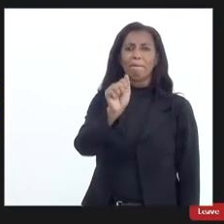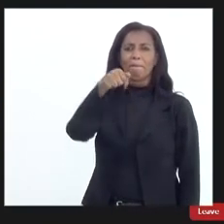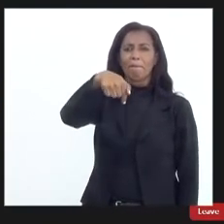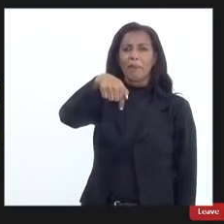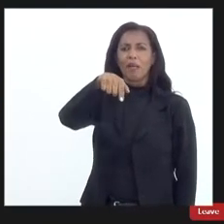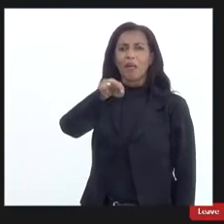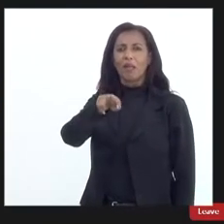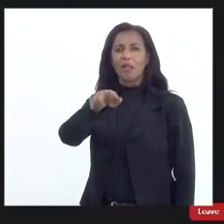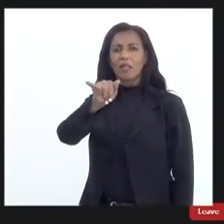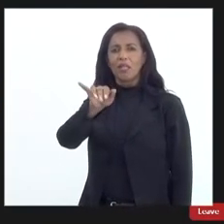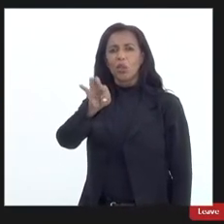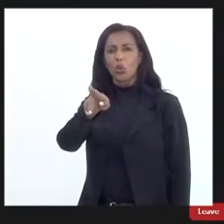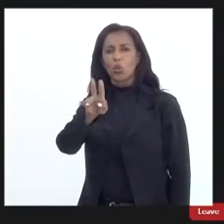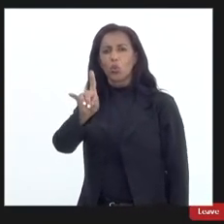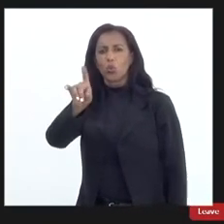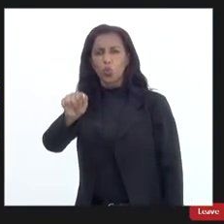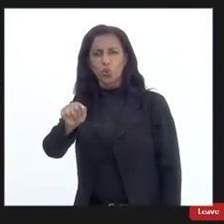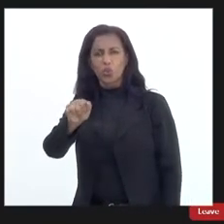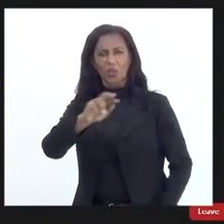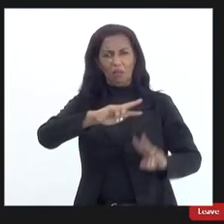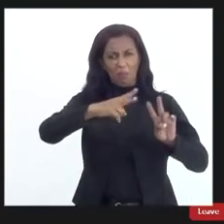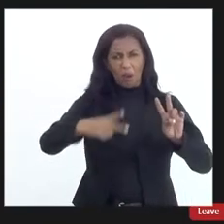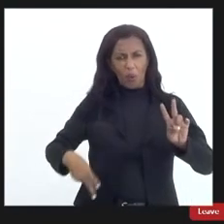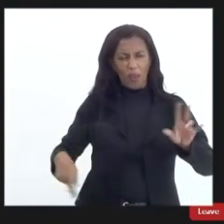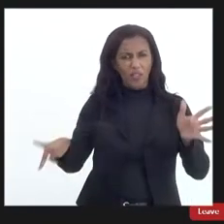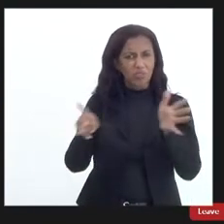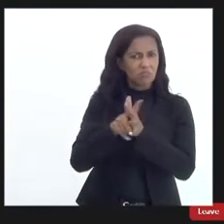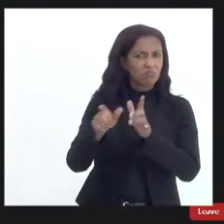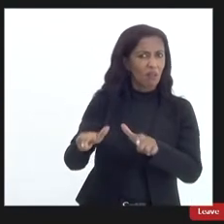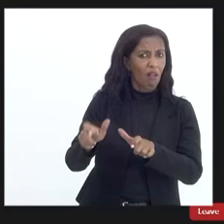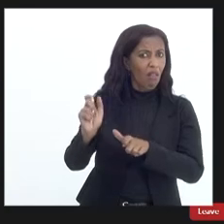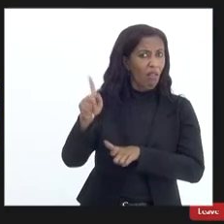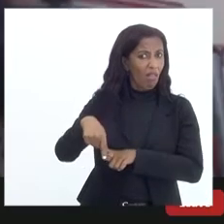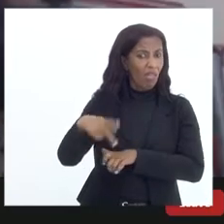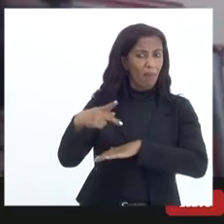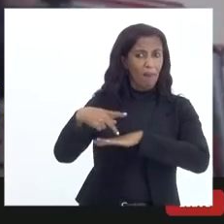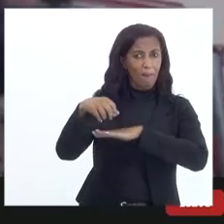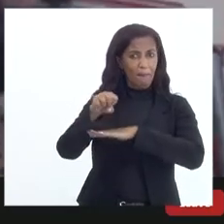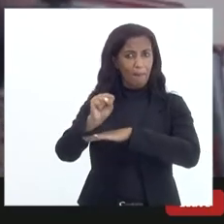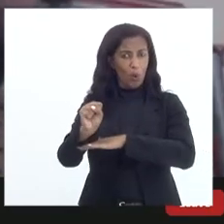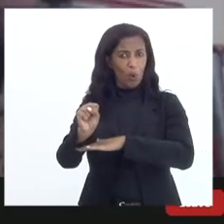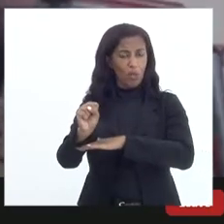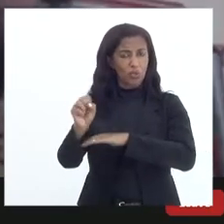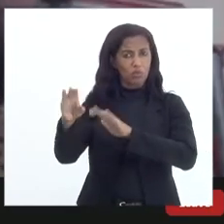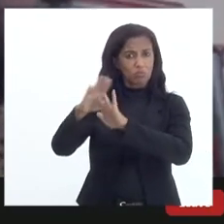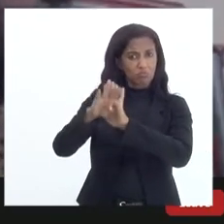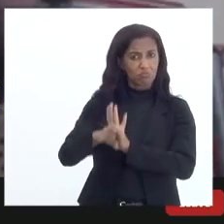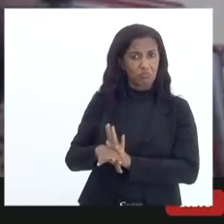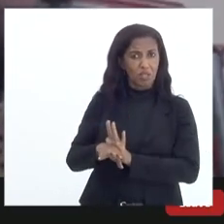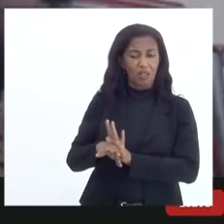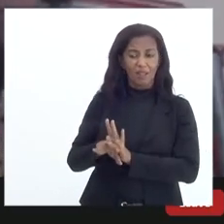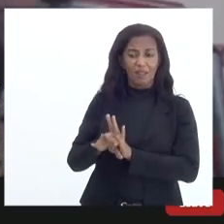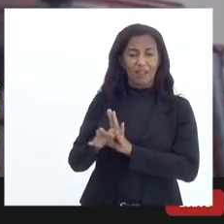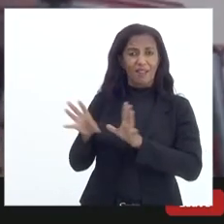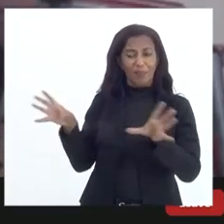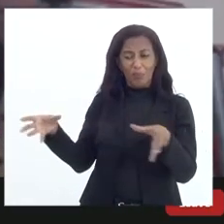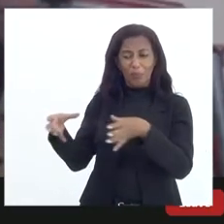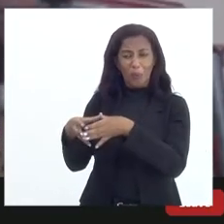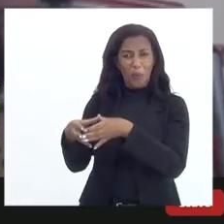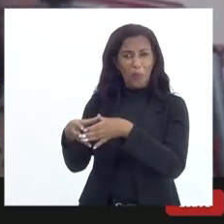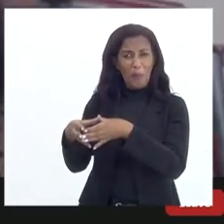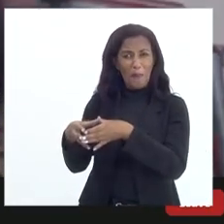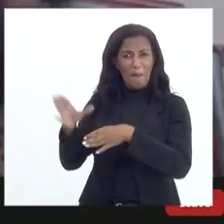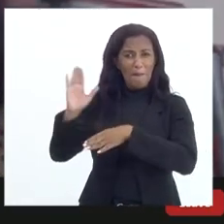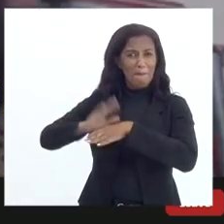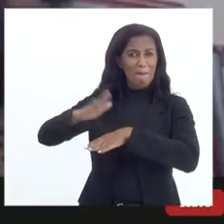espaço fundamental? É, claro que é, mas seus programas de pós-graduações são formados pela branquitude.